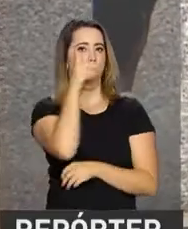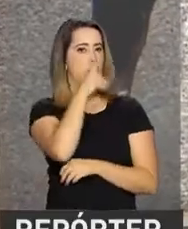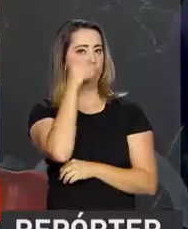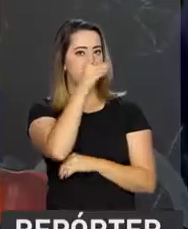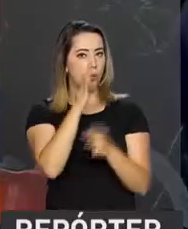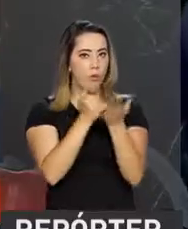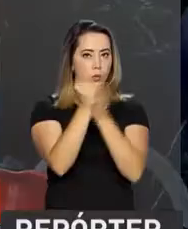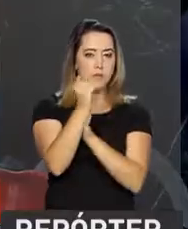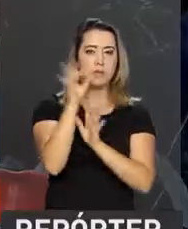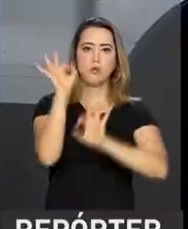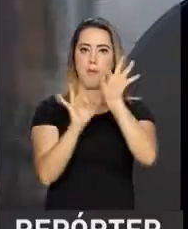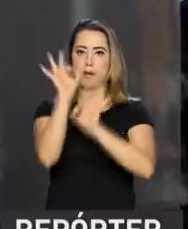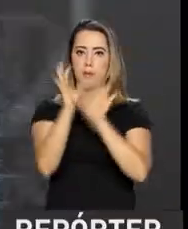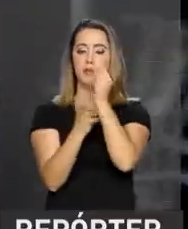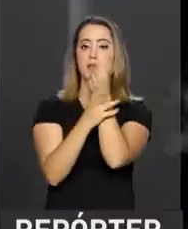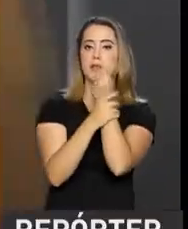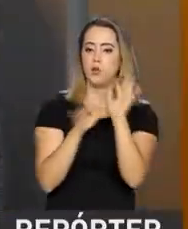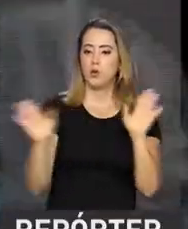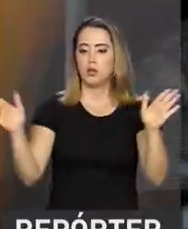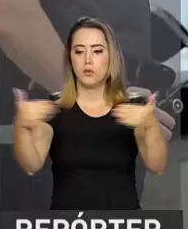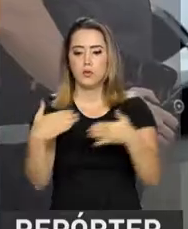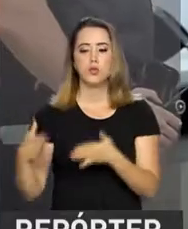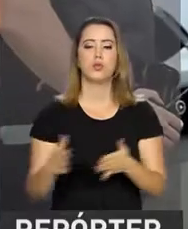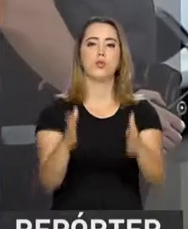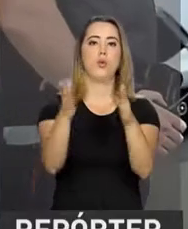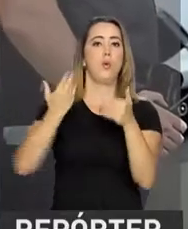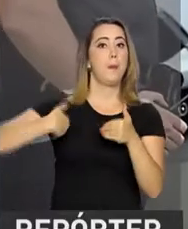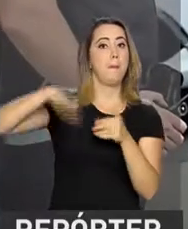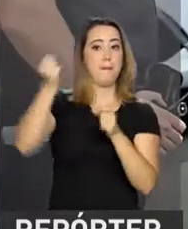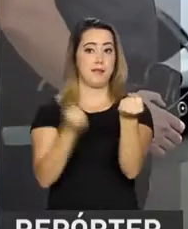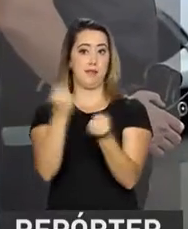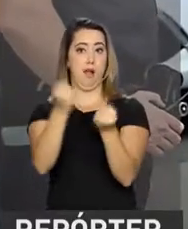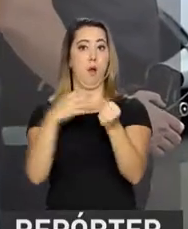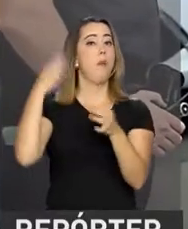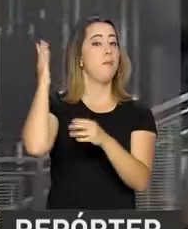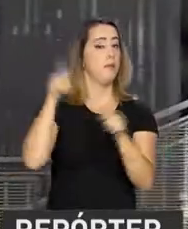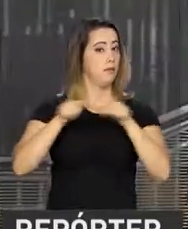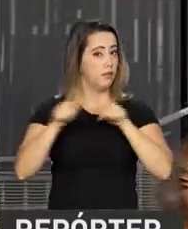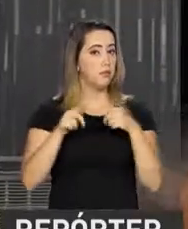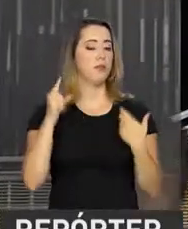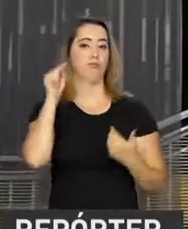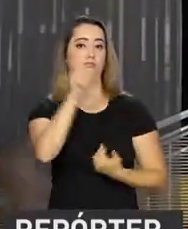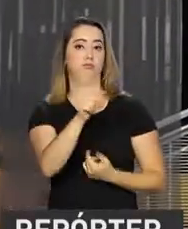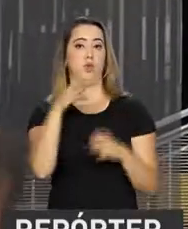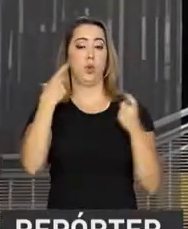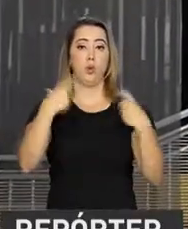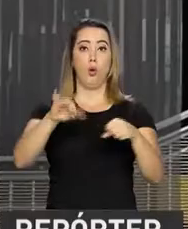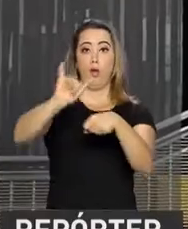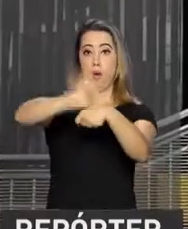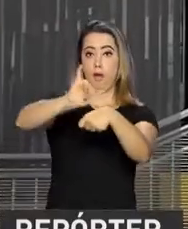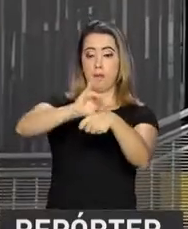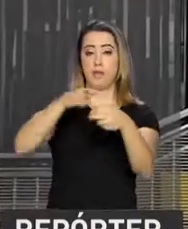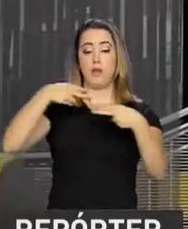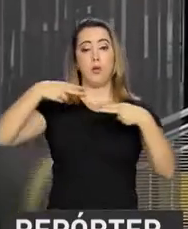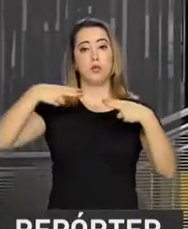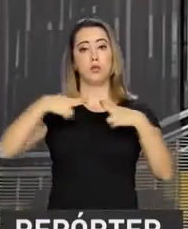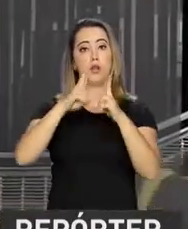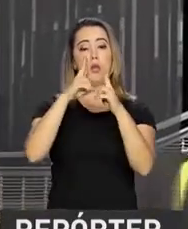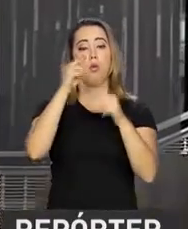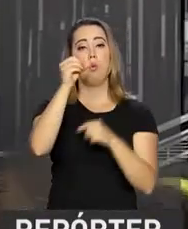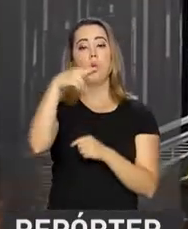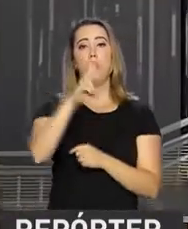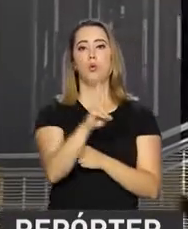reforçando a segurança fechando ruas e colocando mais carros para trabalhar na sede da onu os funcionários levam os últimos